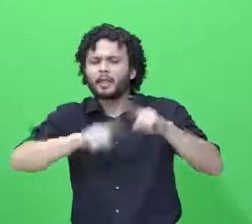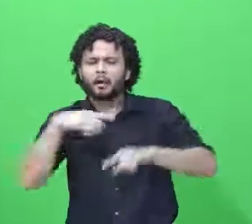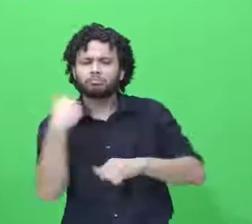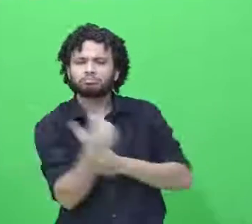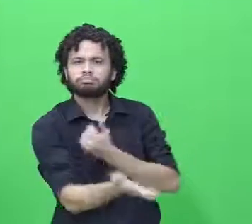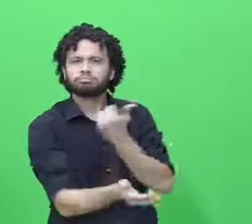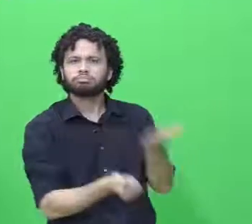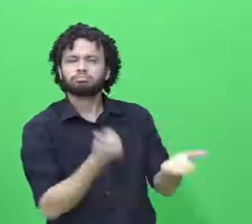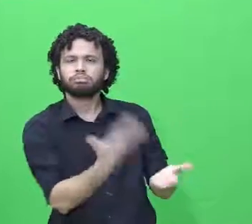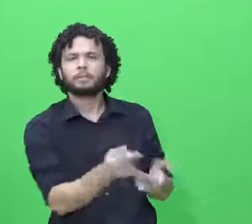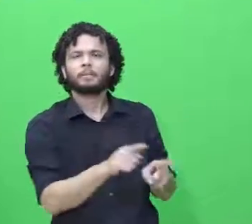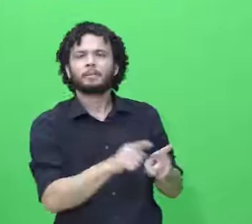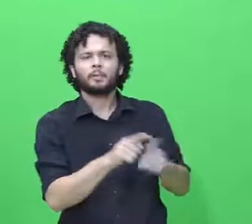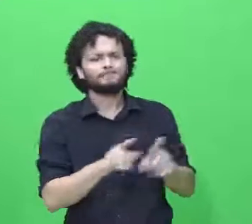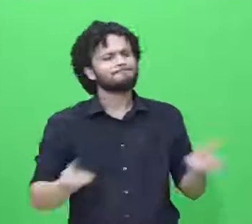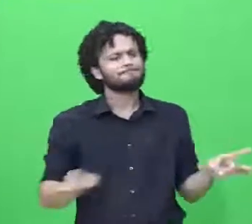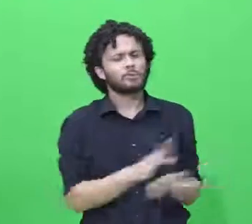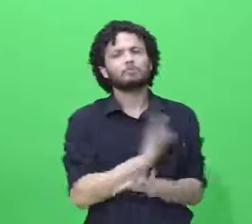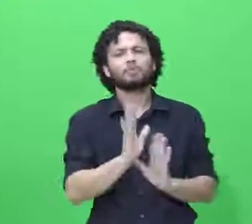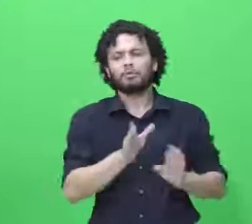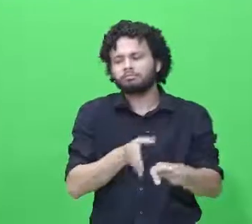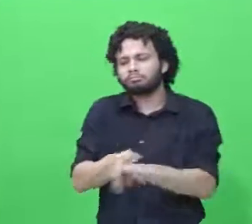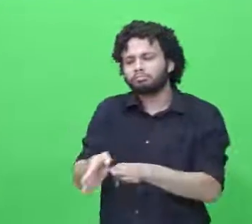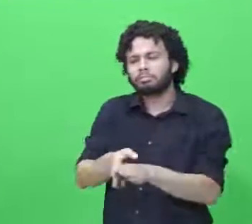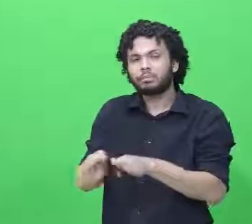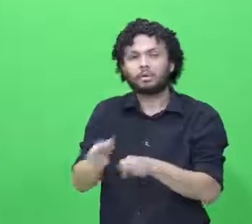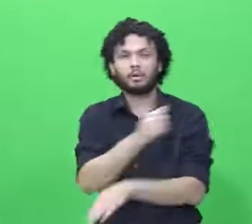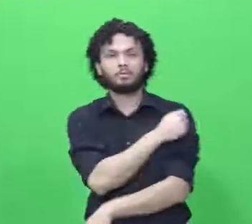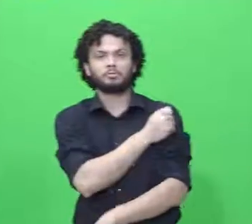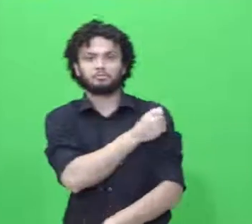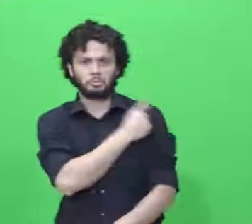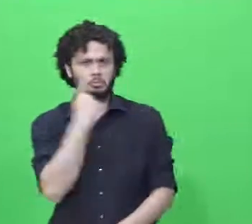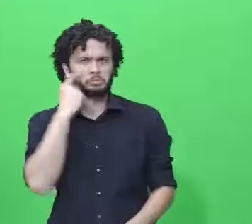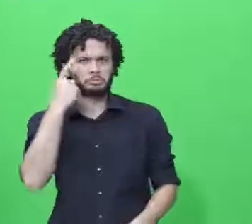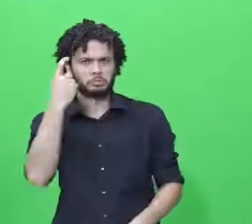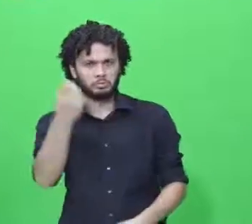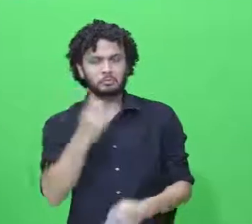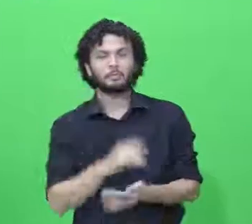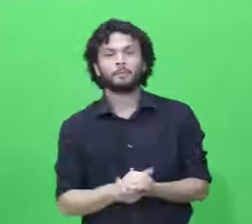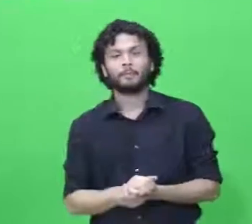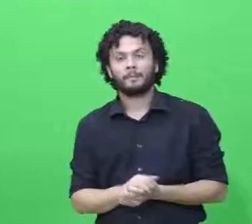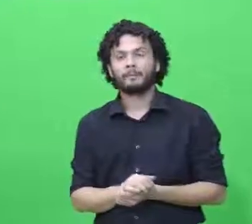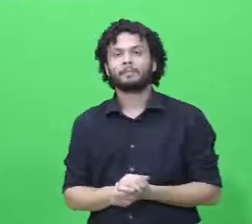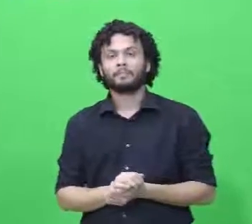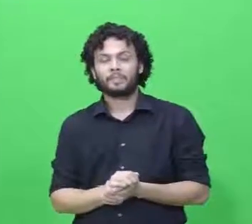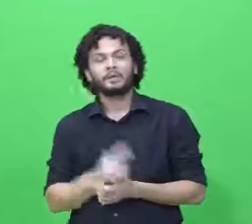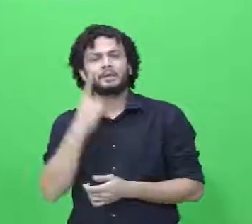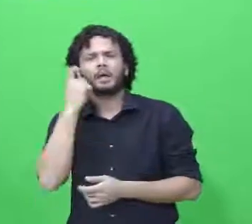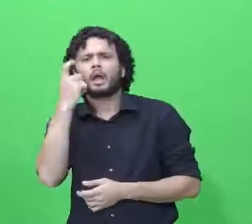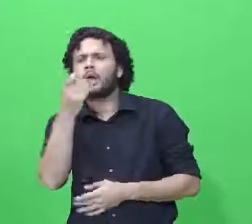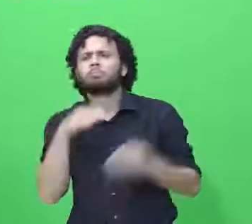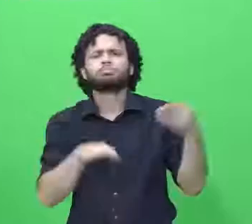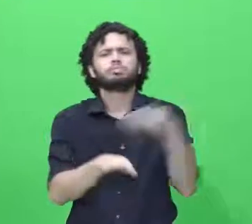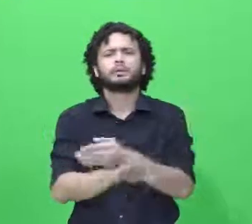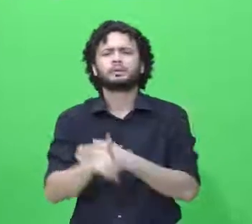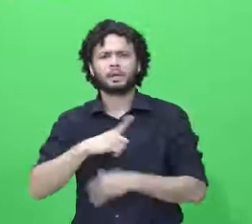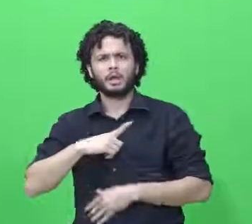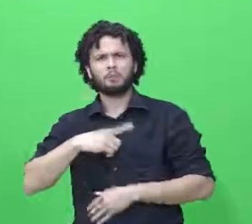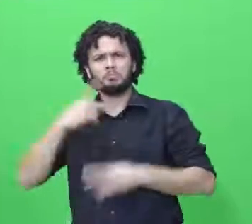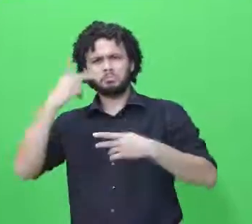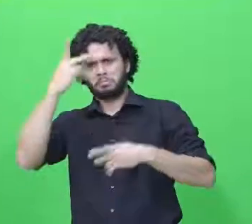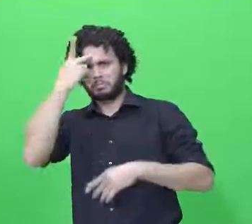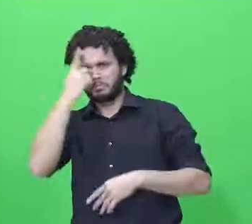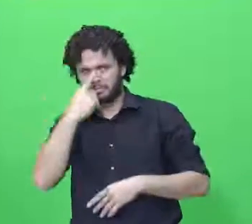materiais, onde eles estão prontos para poder dar orientação àquele aluno que estiver interessado, né? Você que está interessado em participar, que você tem esse perfil, que você tem